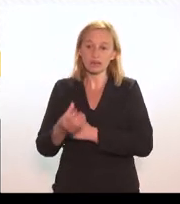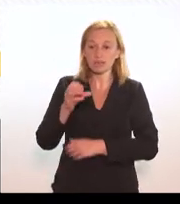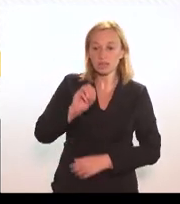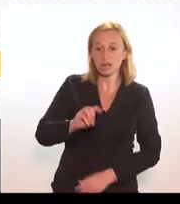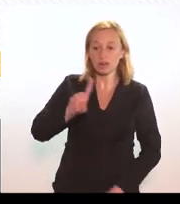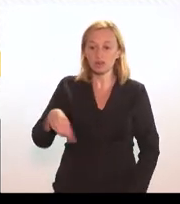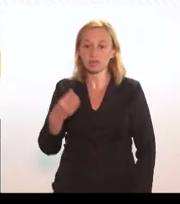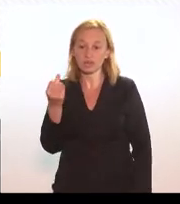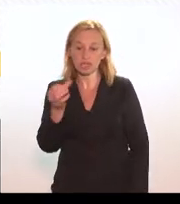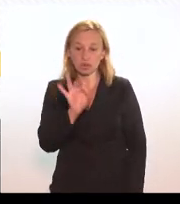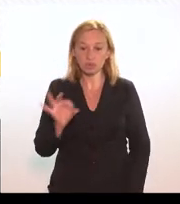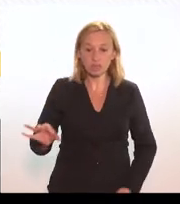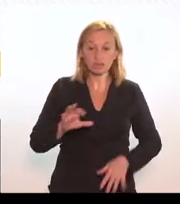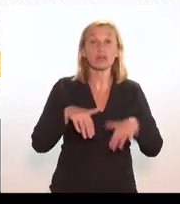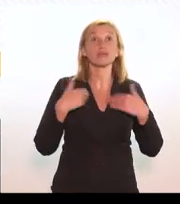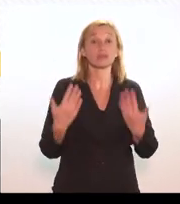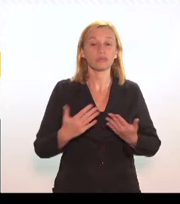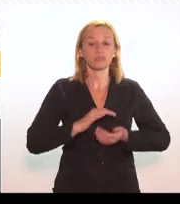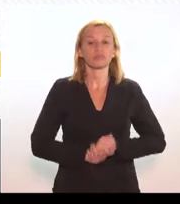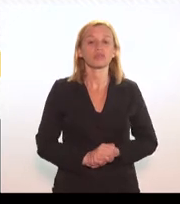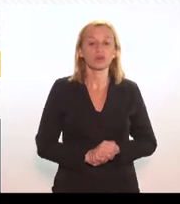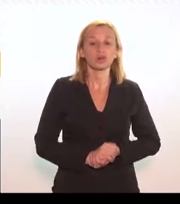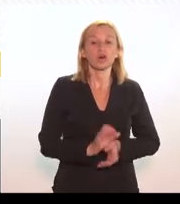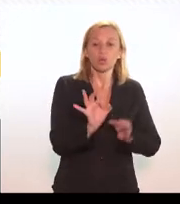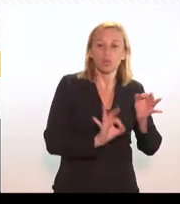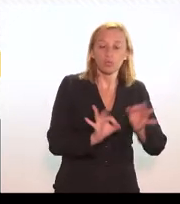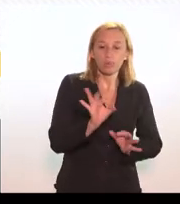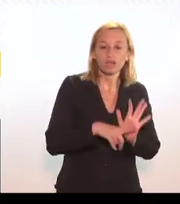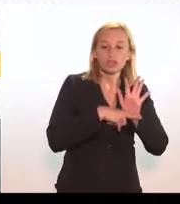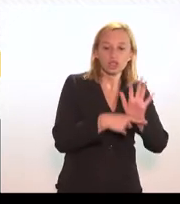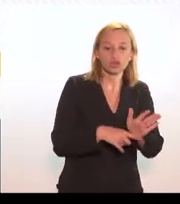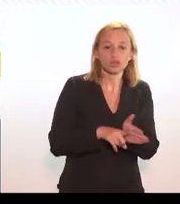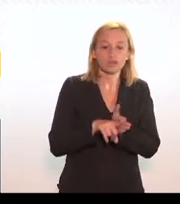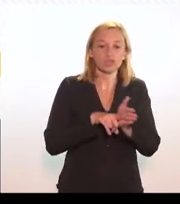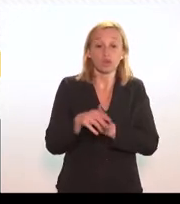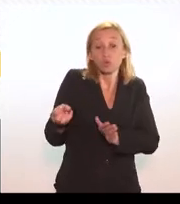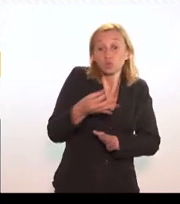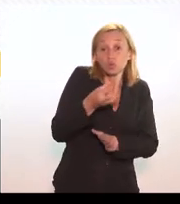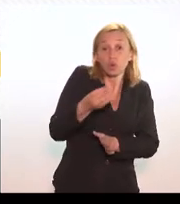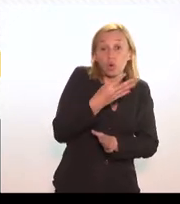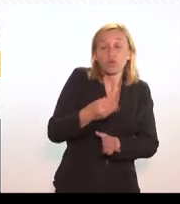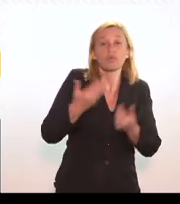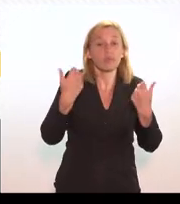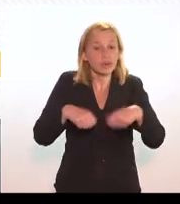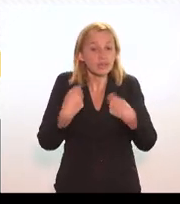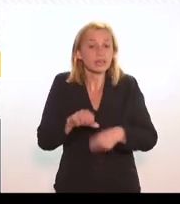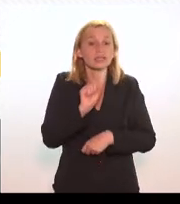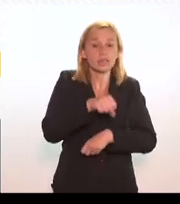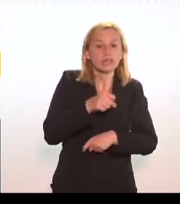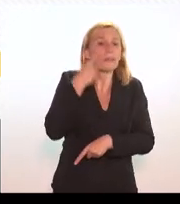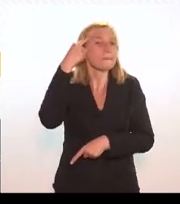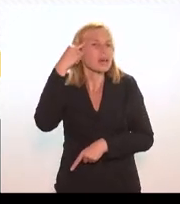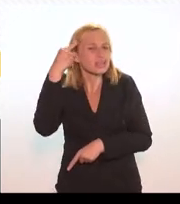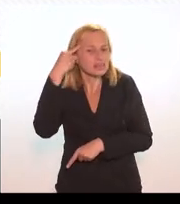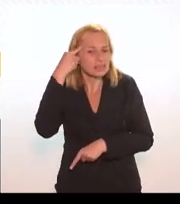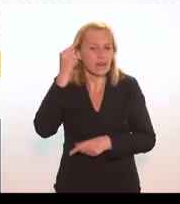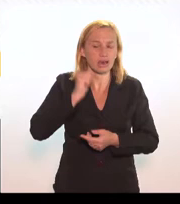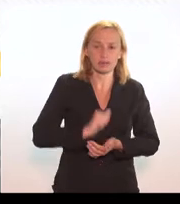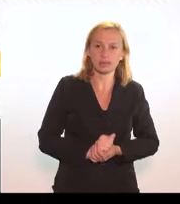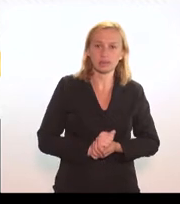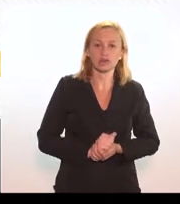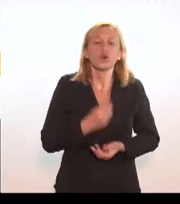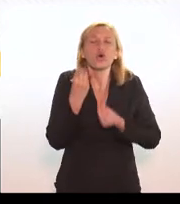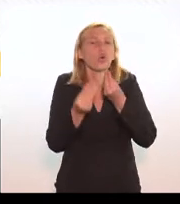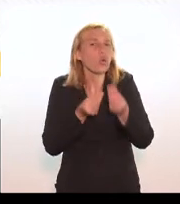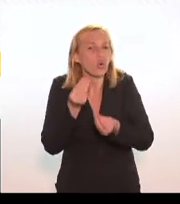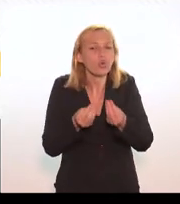0,6% no período. Portanto, um plano de recuperação fiscal novo precisa, sim, pensar em